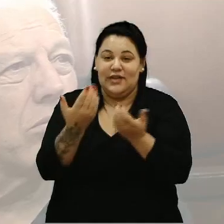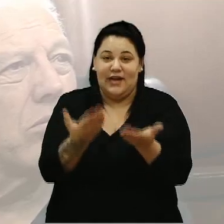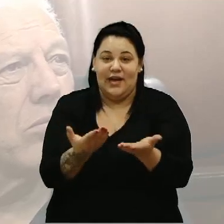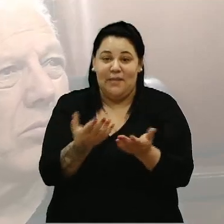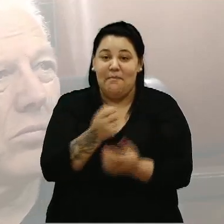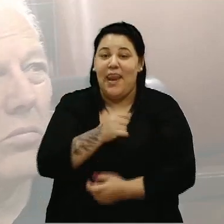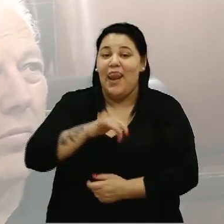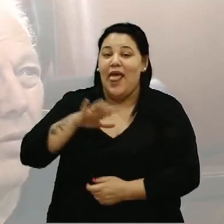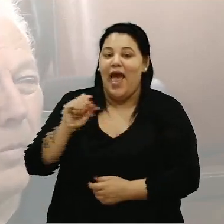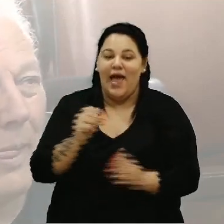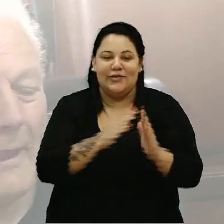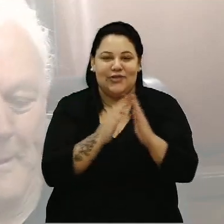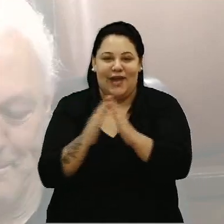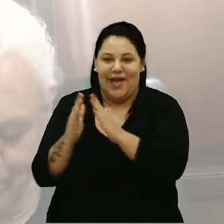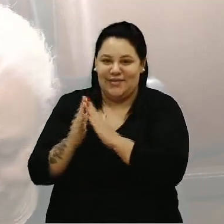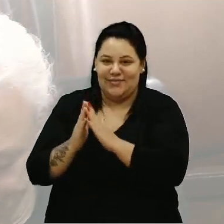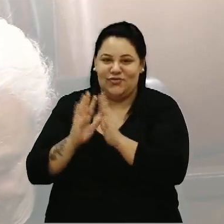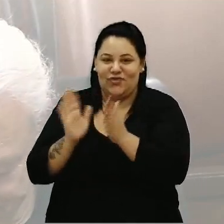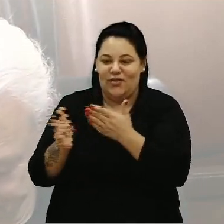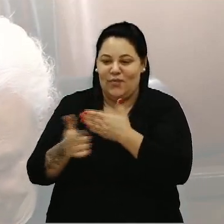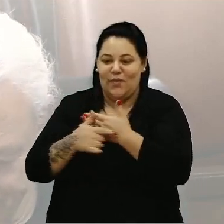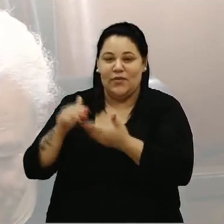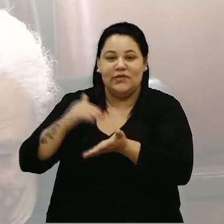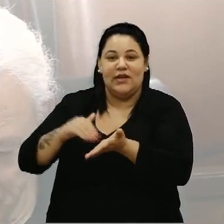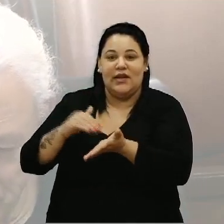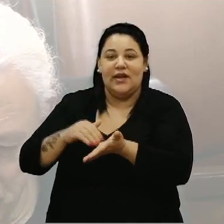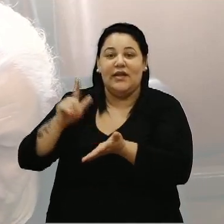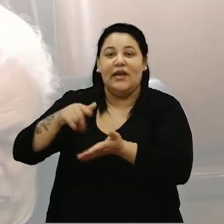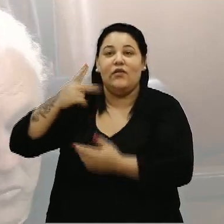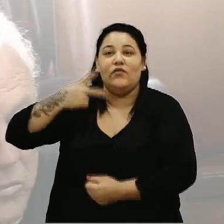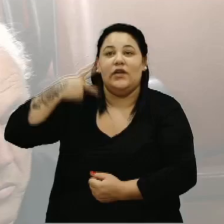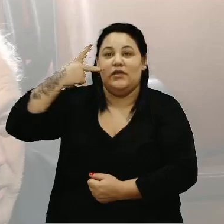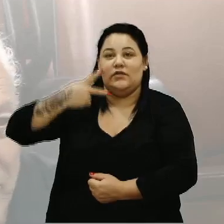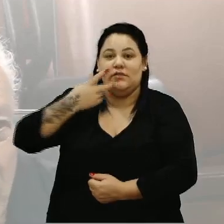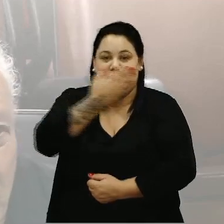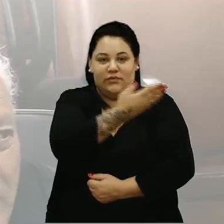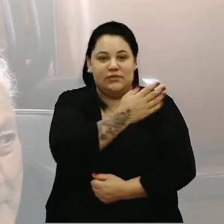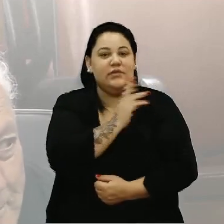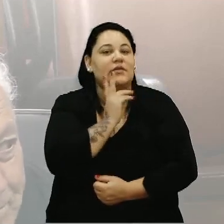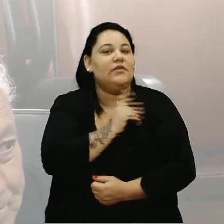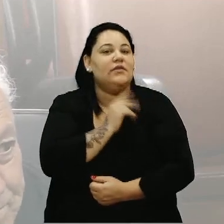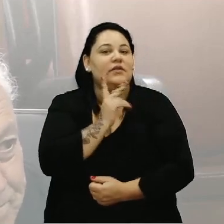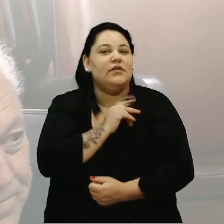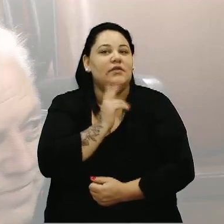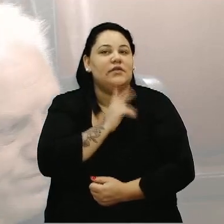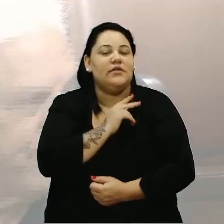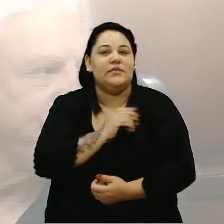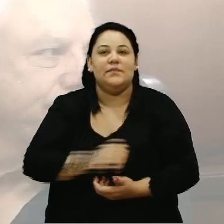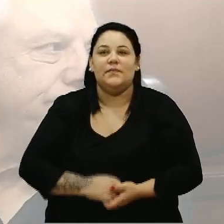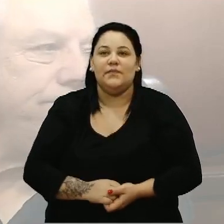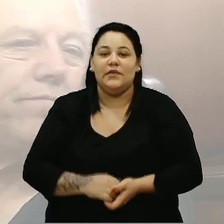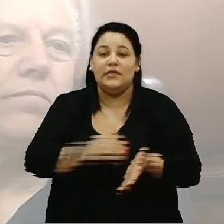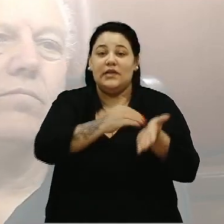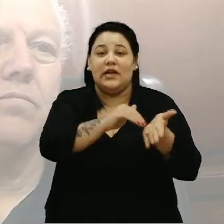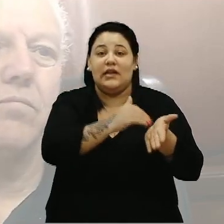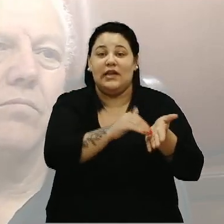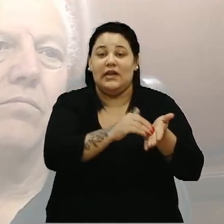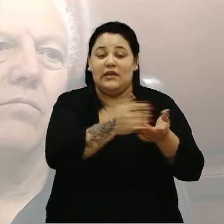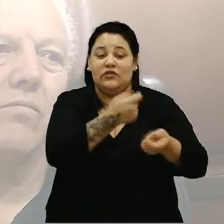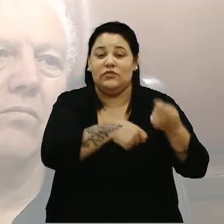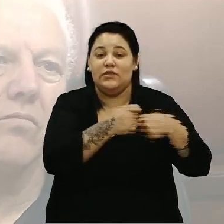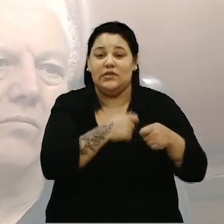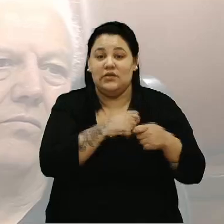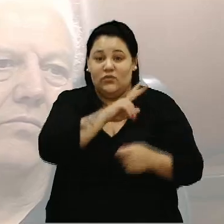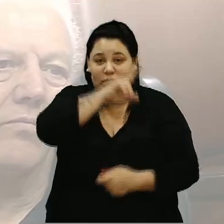residências enquanto foi secretário, que é o vereador Renato Oliveira. Foi secretário da administração do prefeito